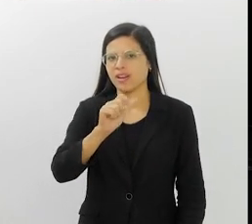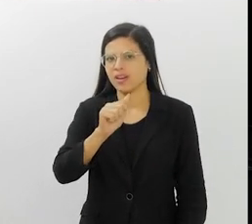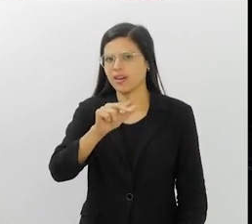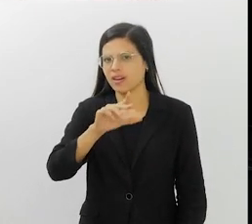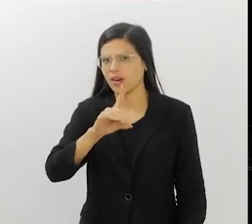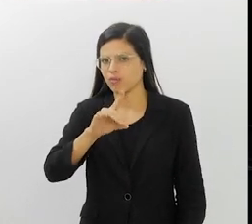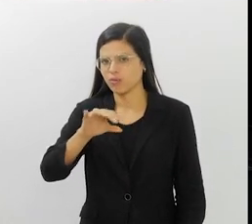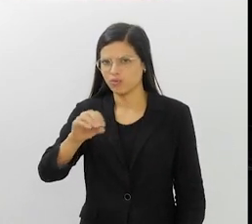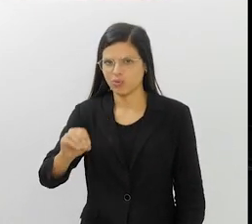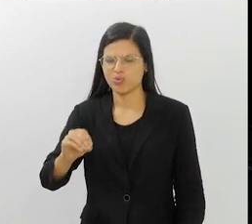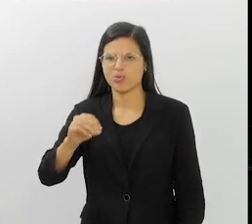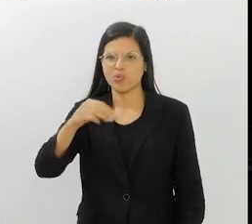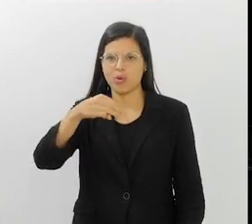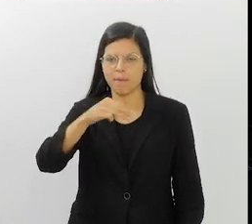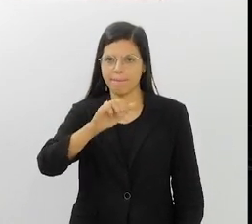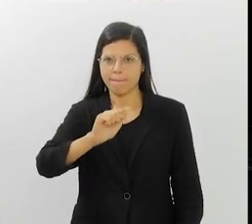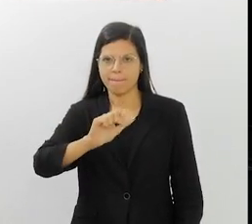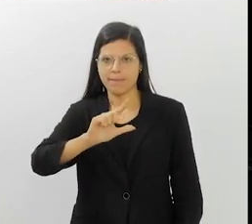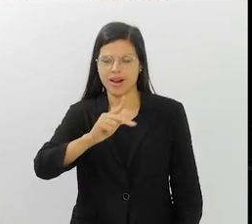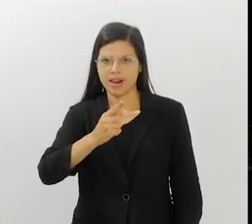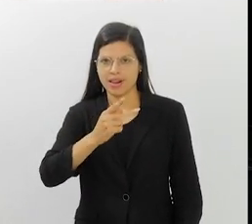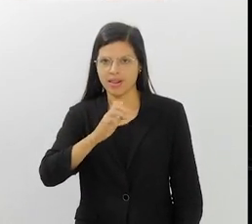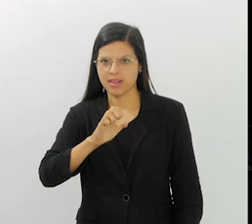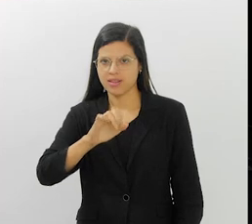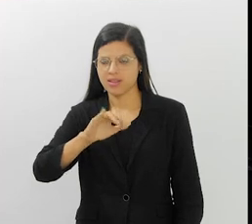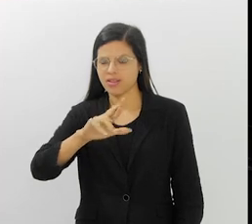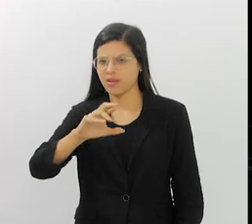Cláudio? Mauro, é uma honra estar aqui com você.